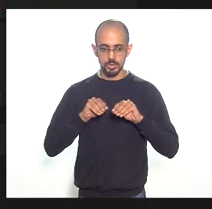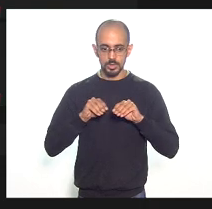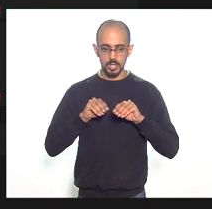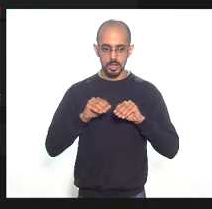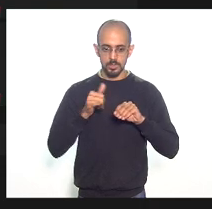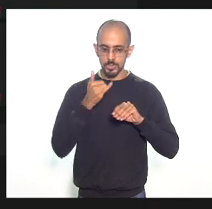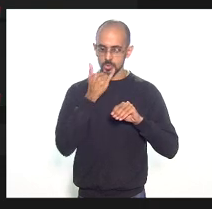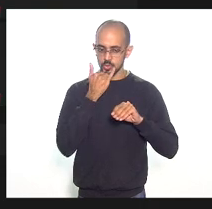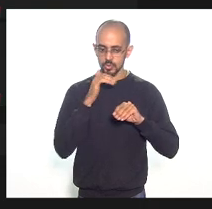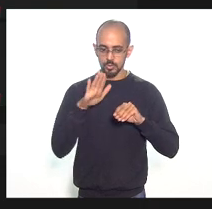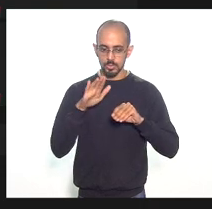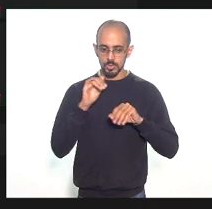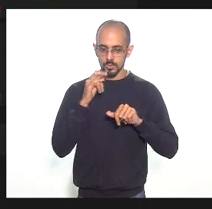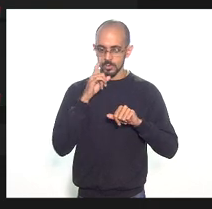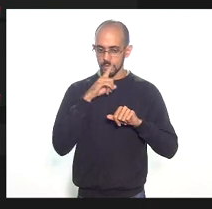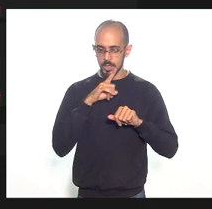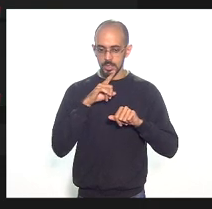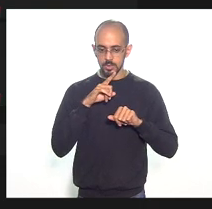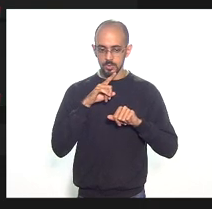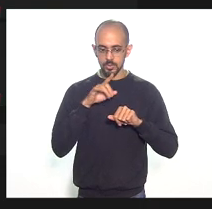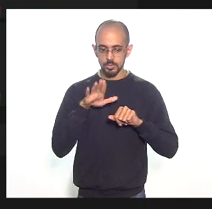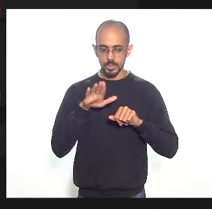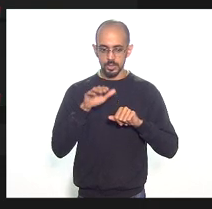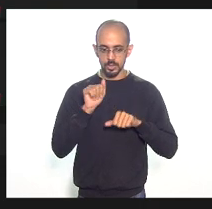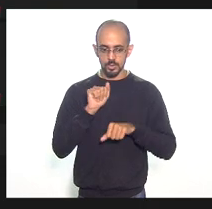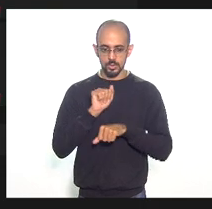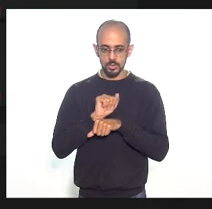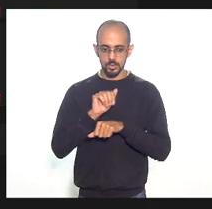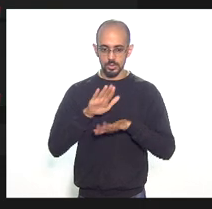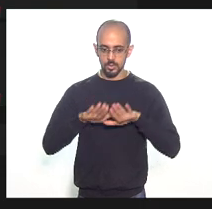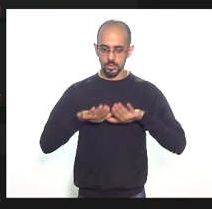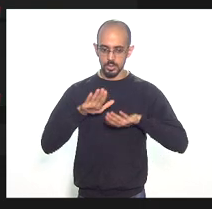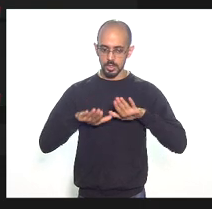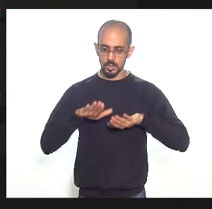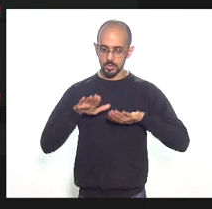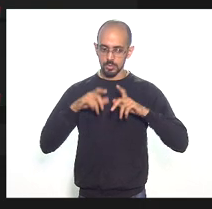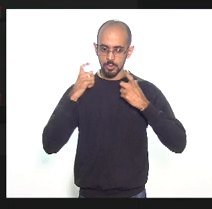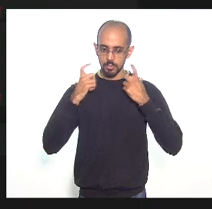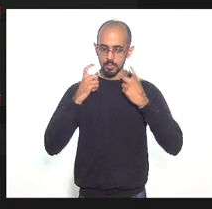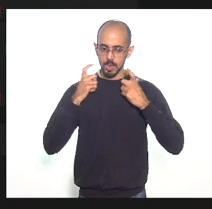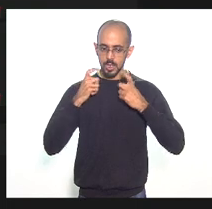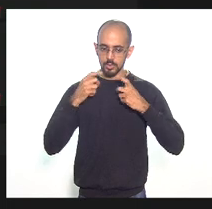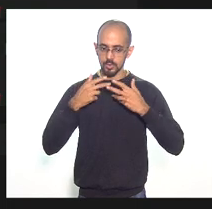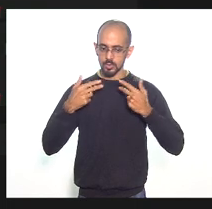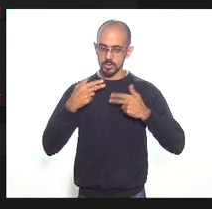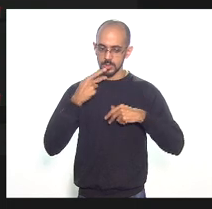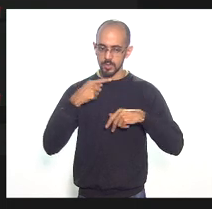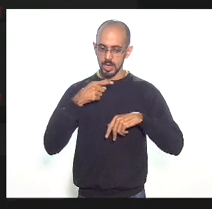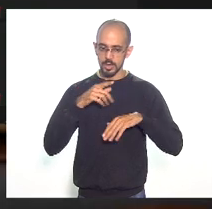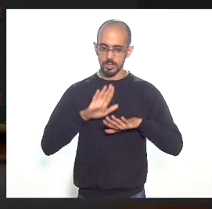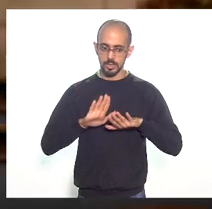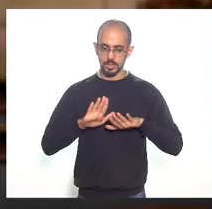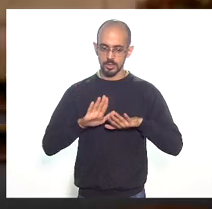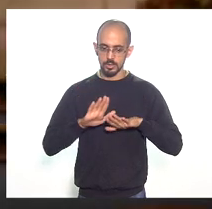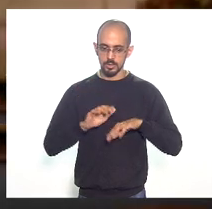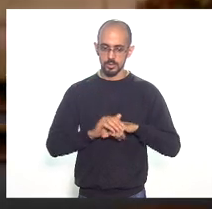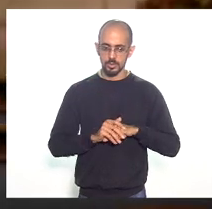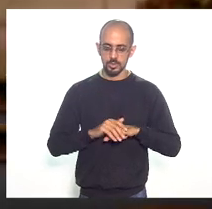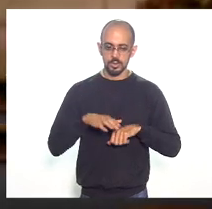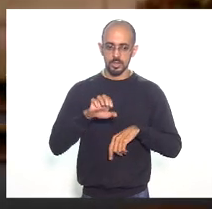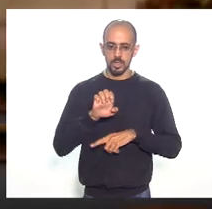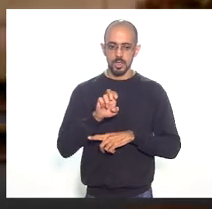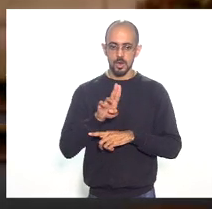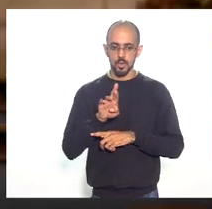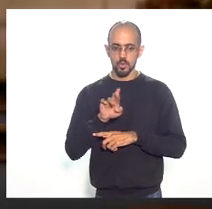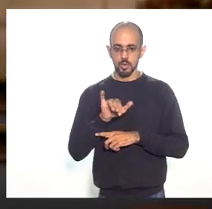o risco aí é só Vossa Excelência estar comentando qualquer coisa aí, eu fico sempre preocupado, tá bom? Deputado Eurico